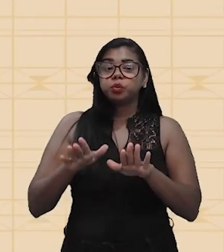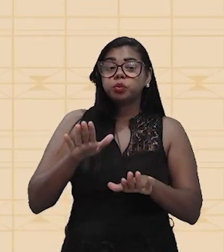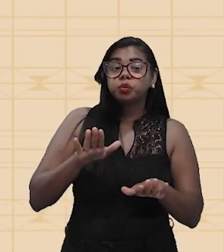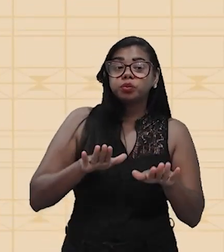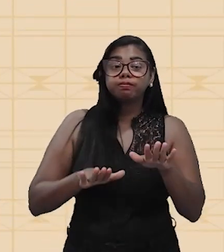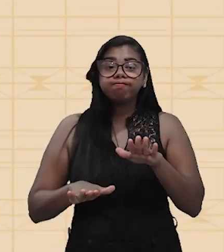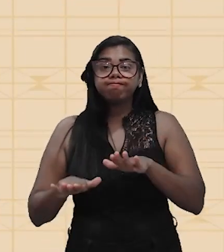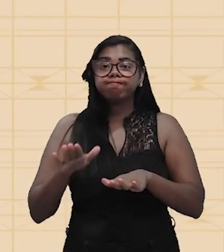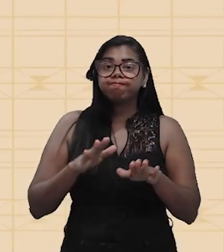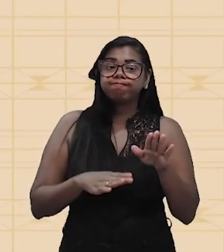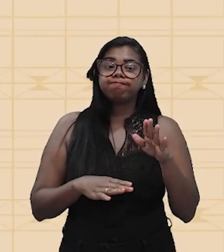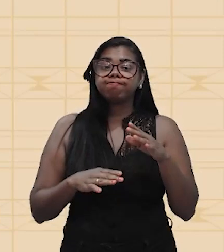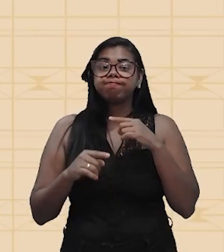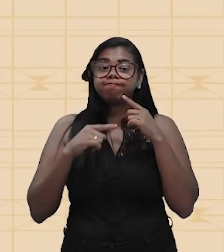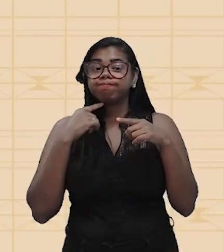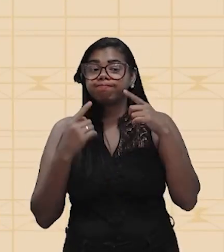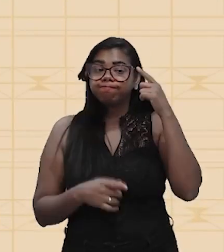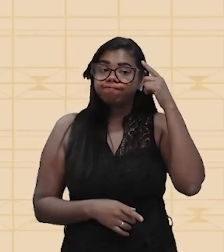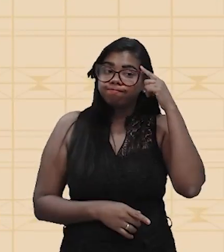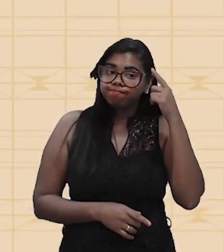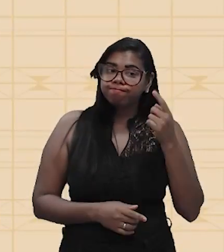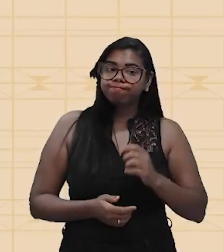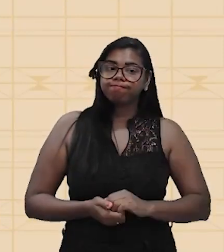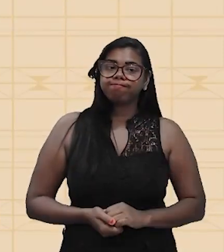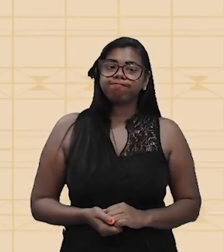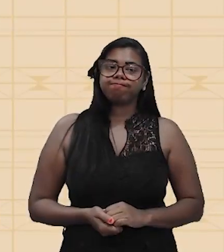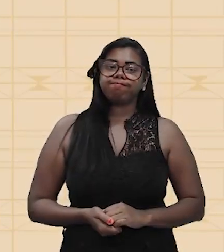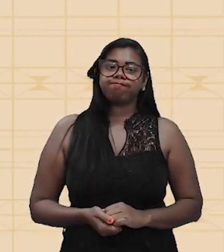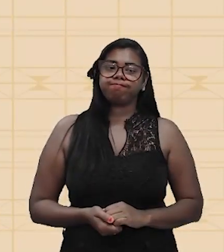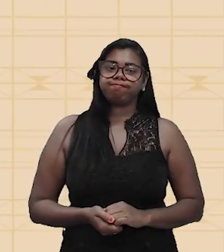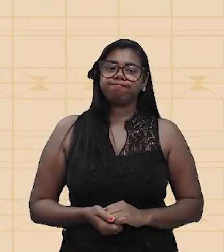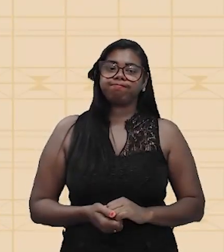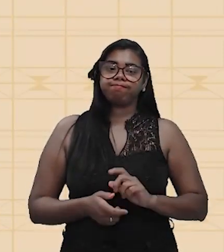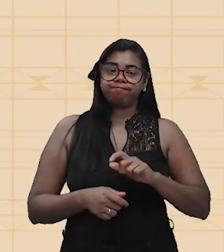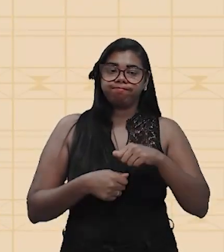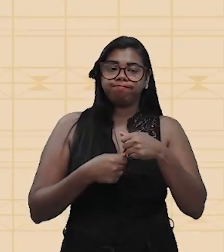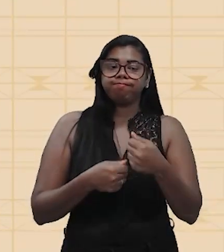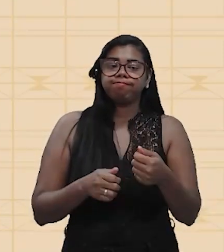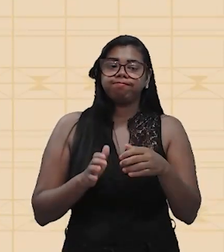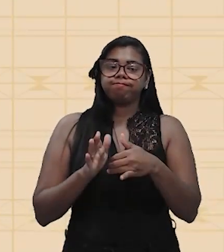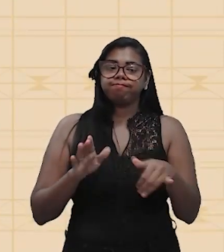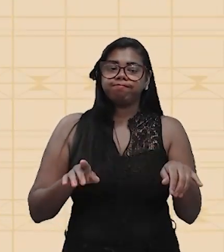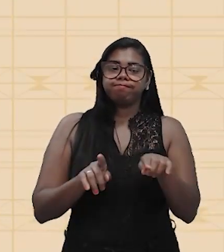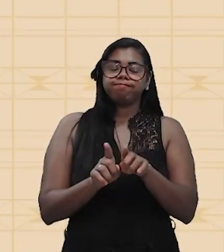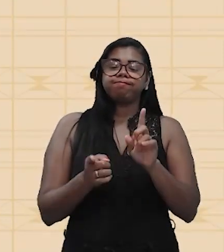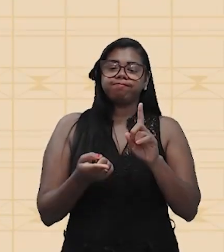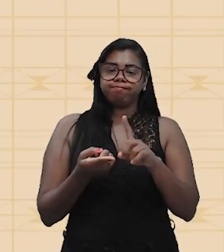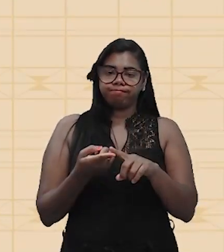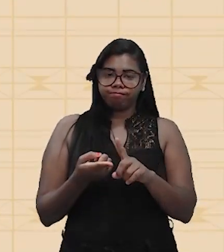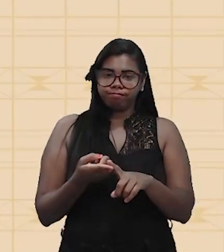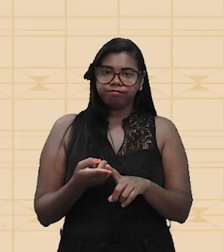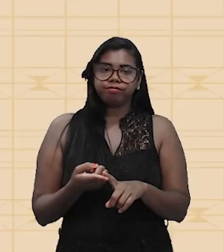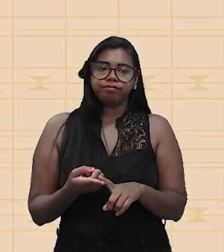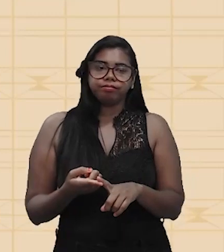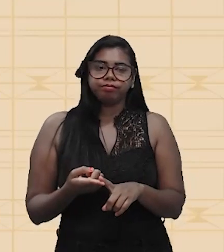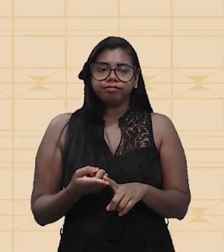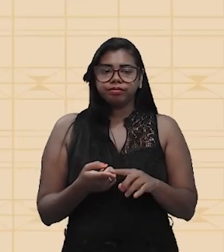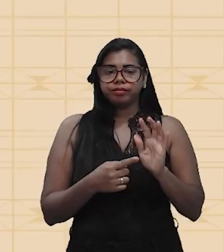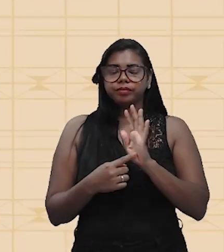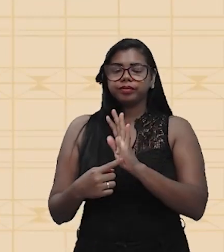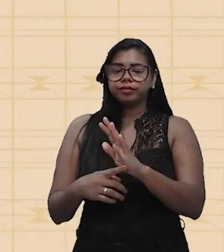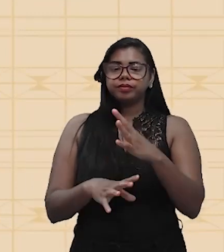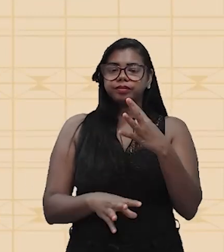não confundir resistor com resistência. Tanto o resistor quanto a resistência são